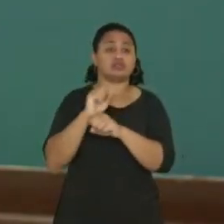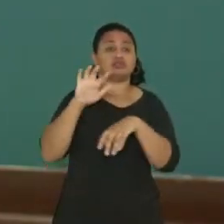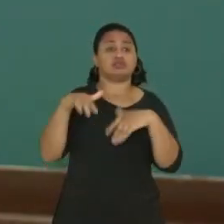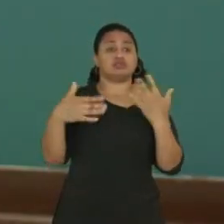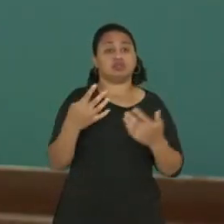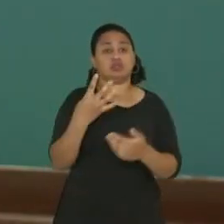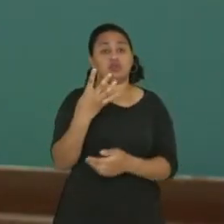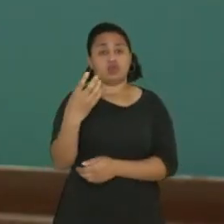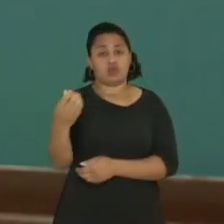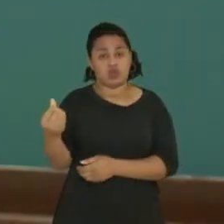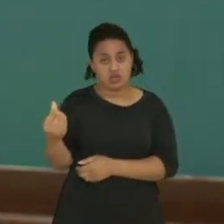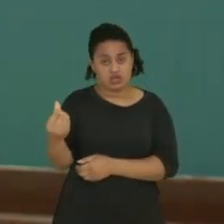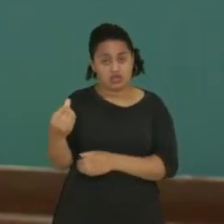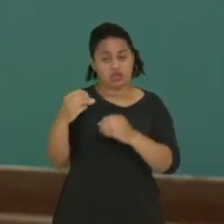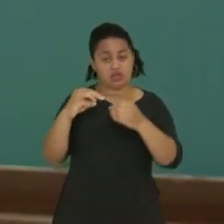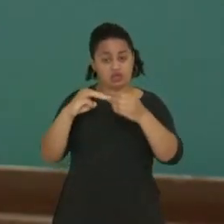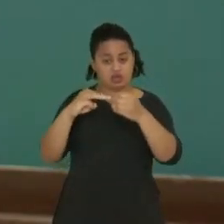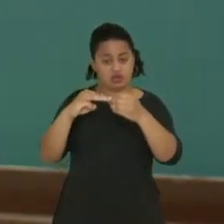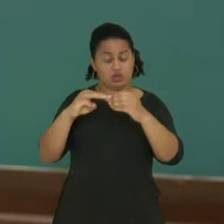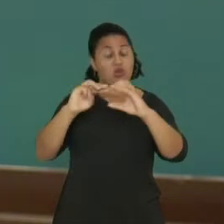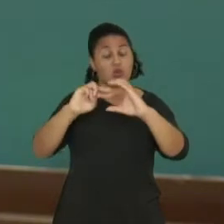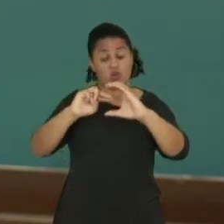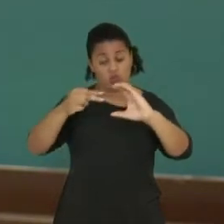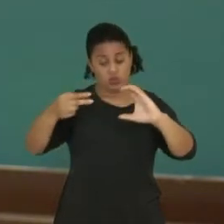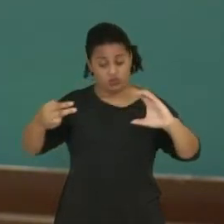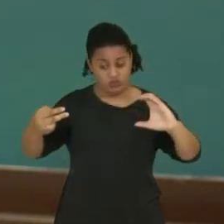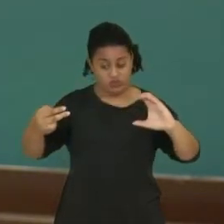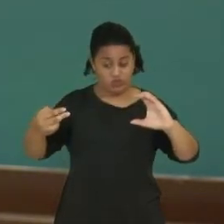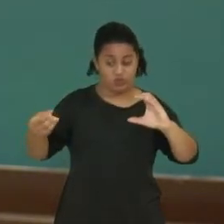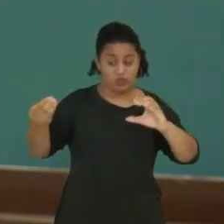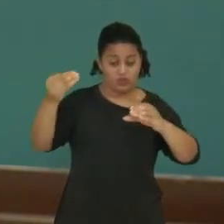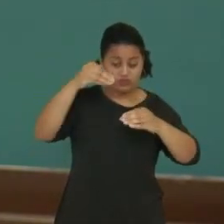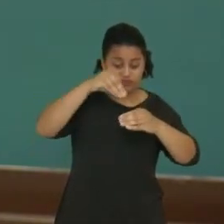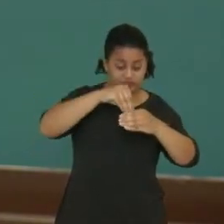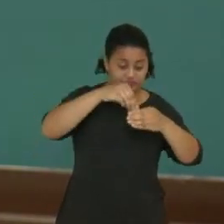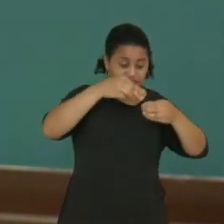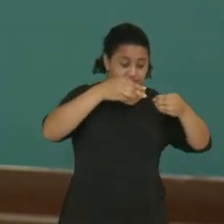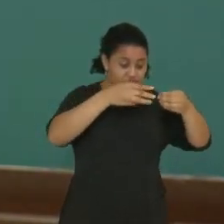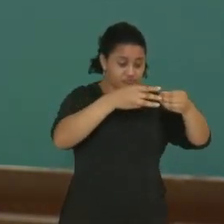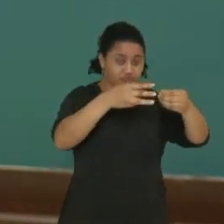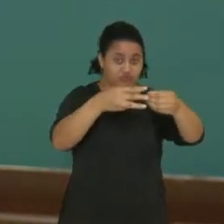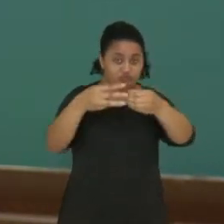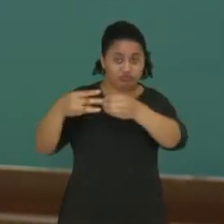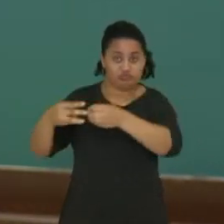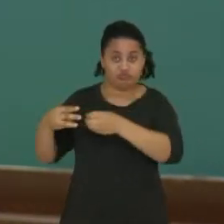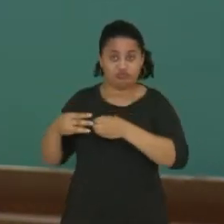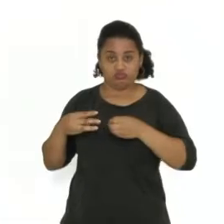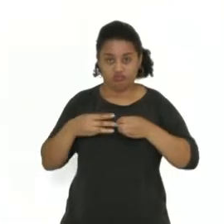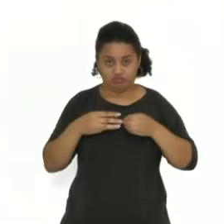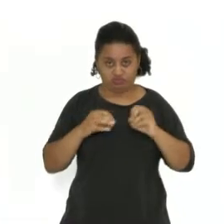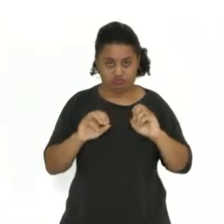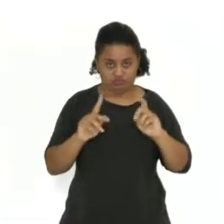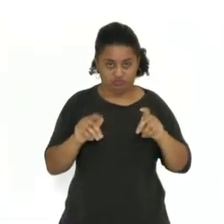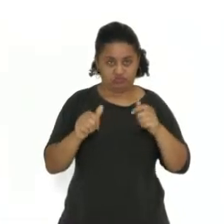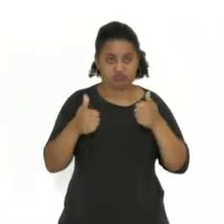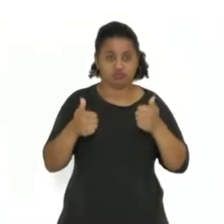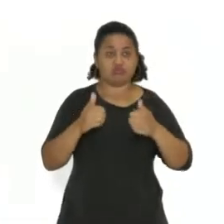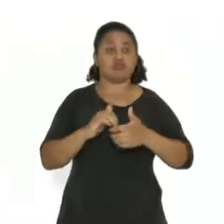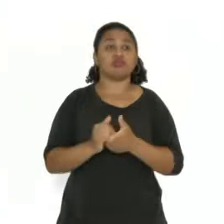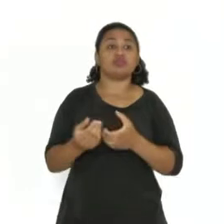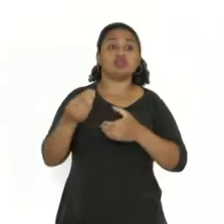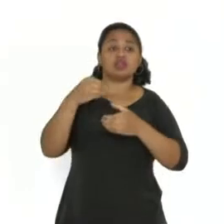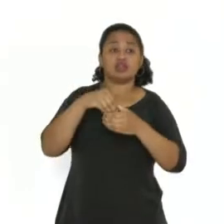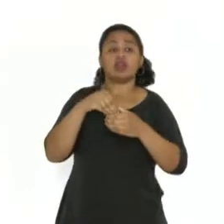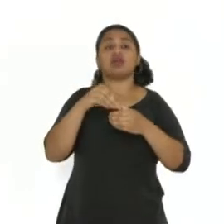46 cromossomos dentro do núcleo desta célula. No interior do núcleo